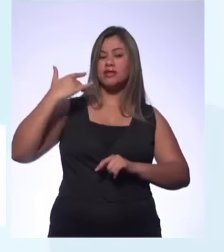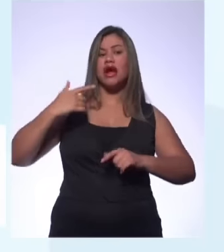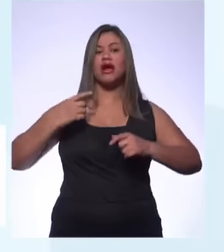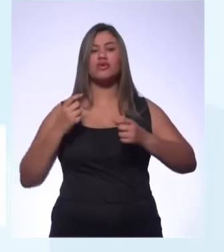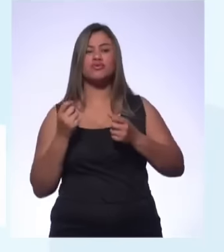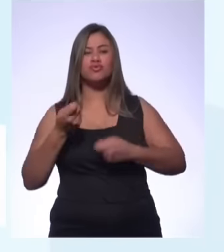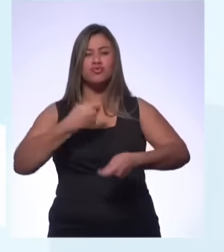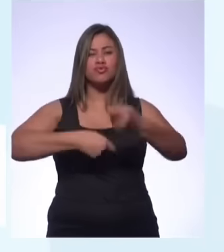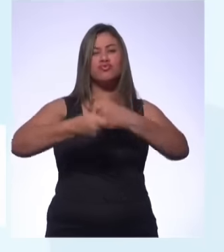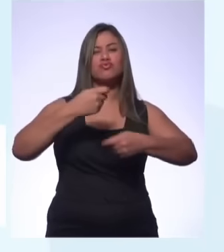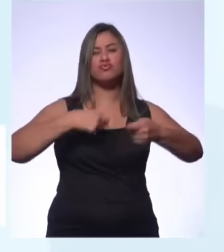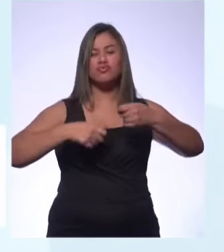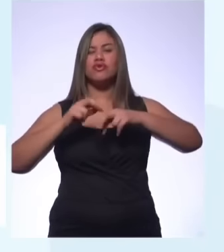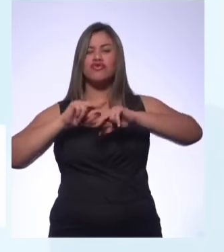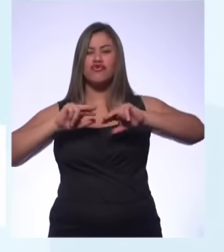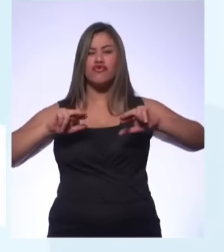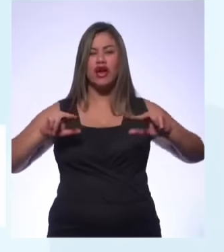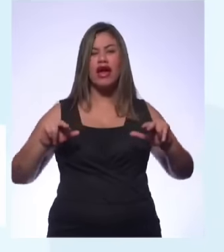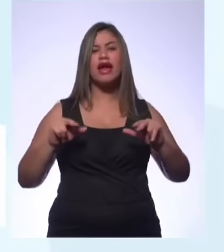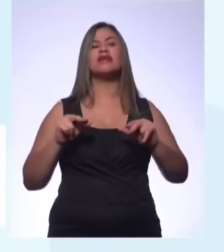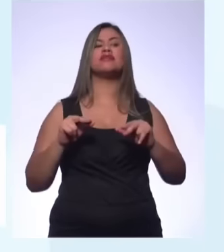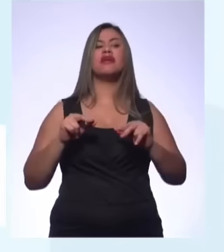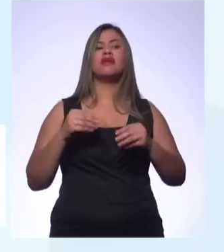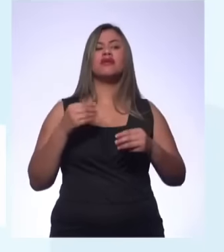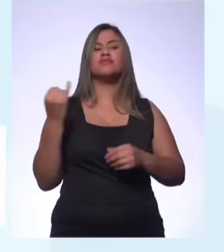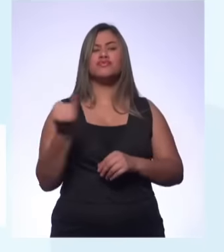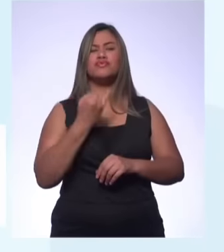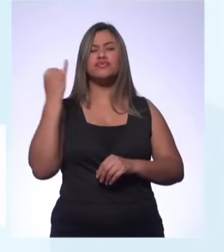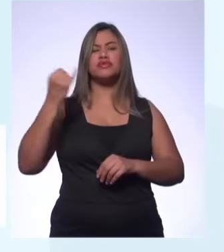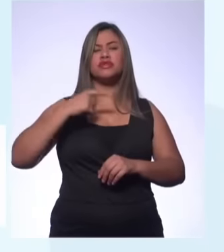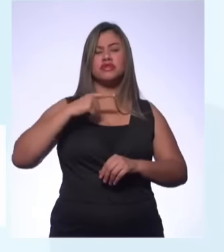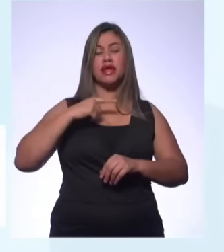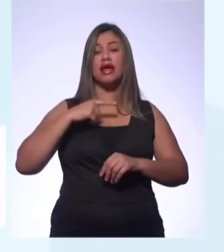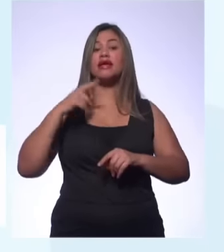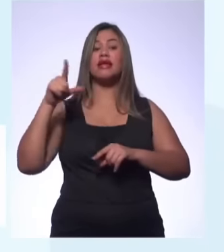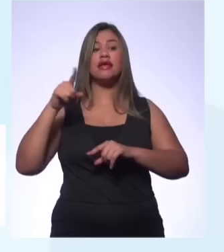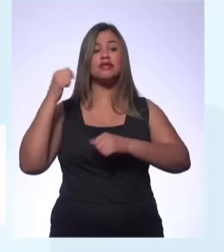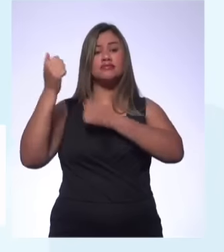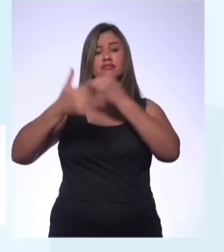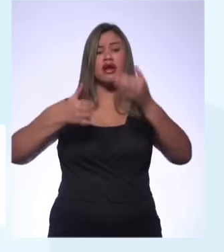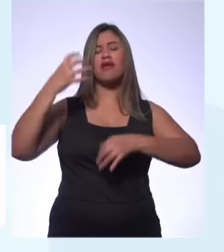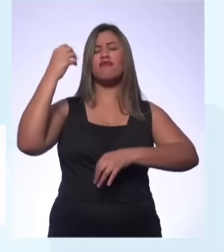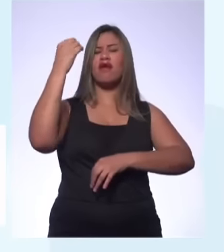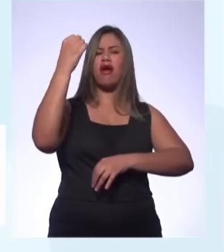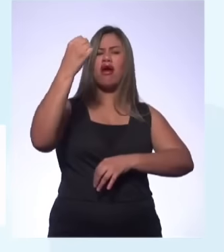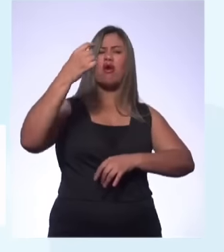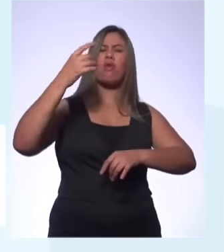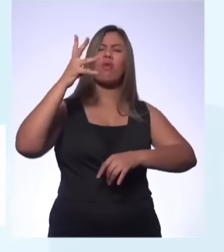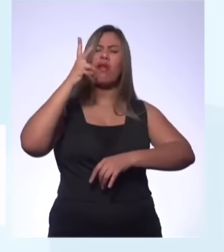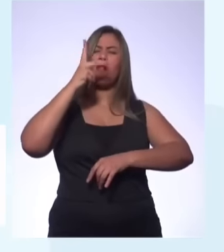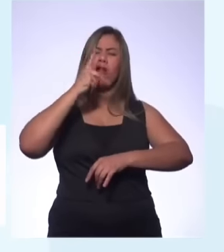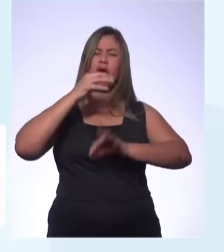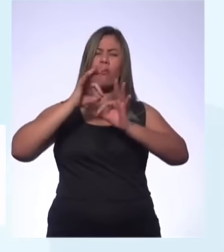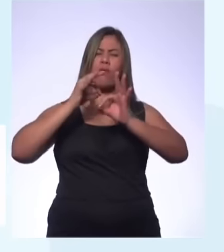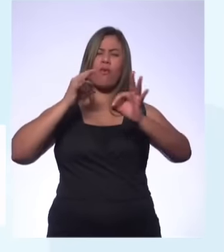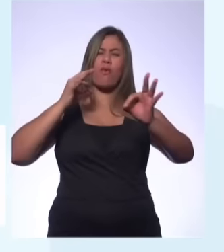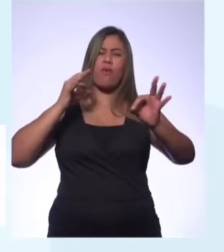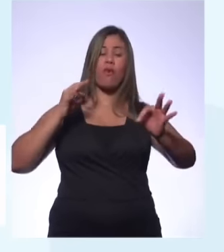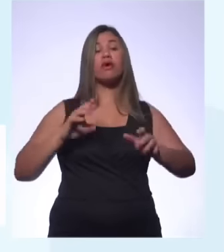dos relatos que faziam de suas longas viagens e as motivações que os levaram a